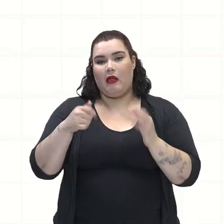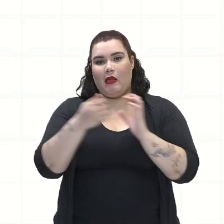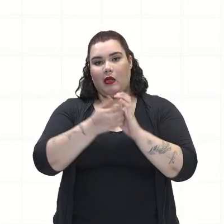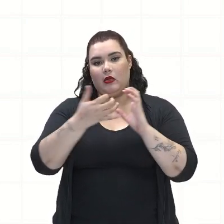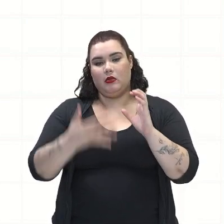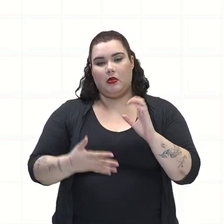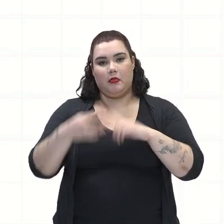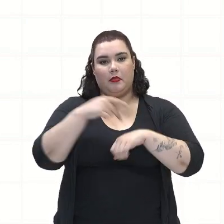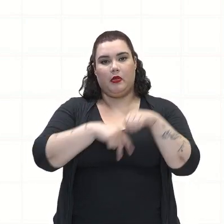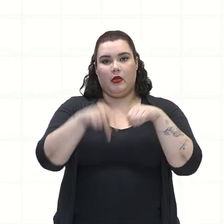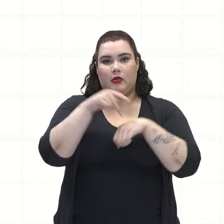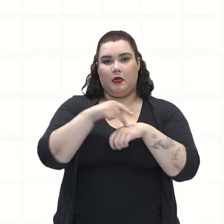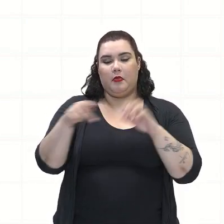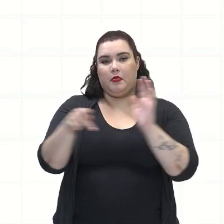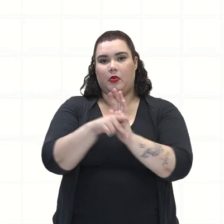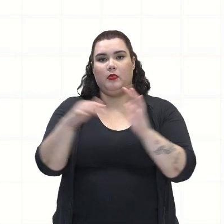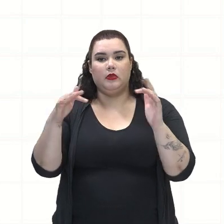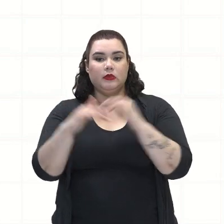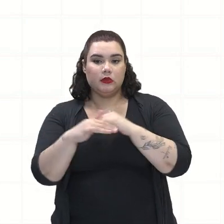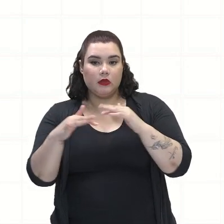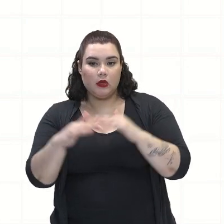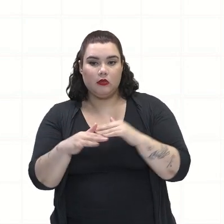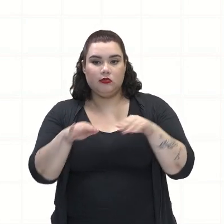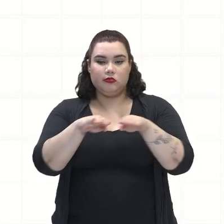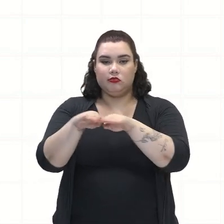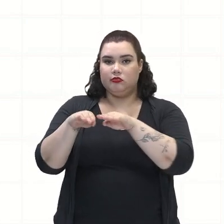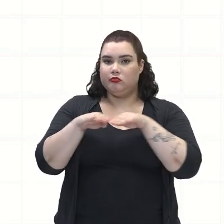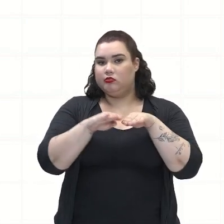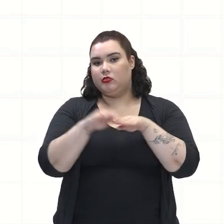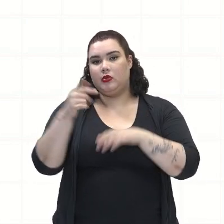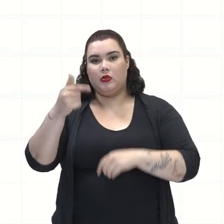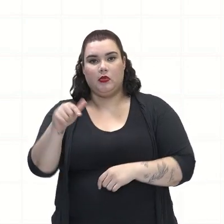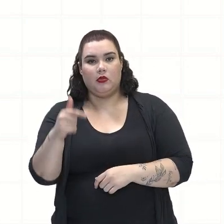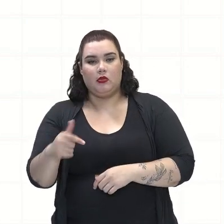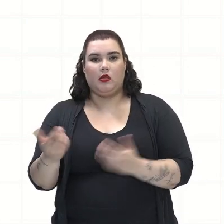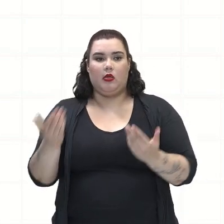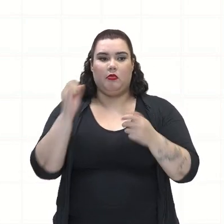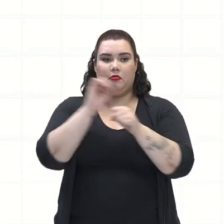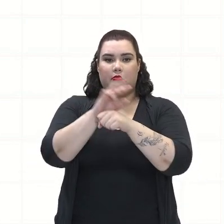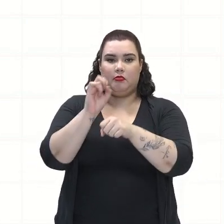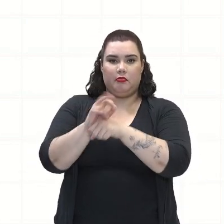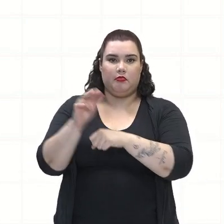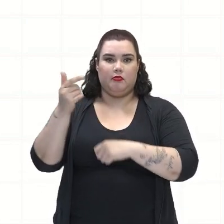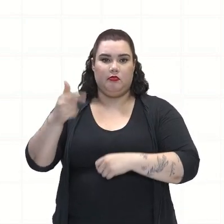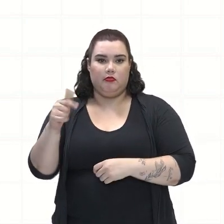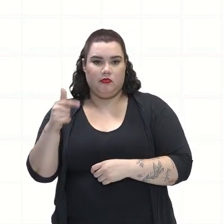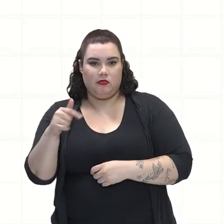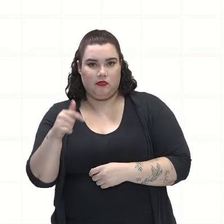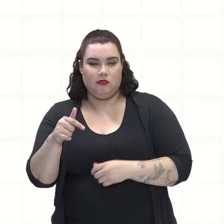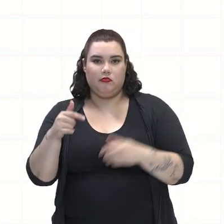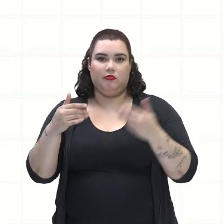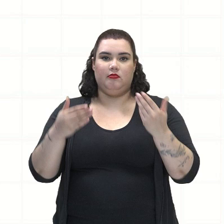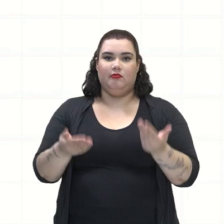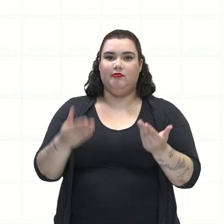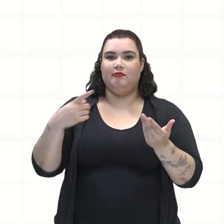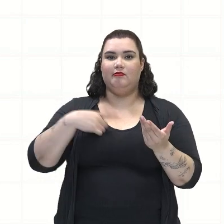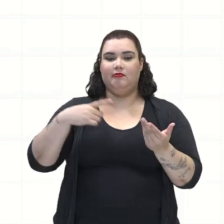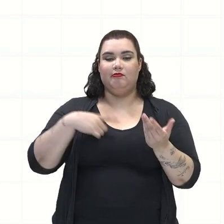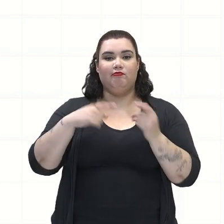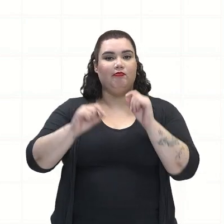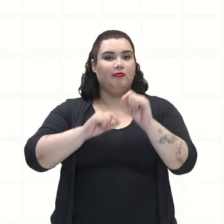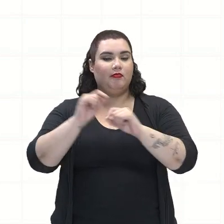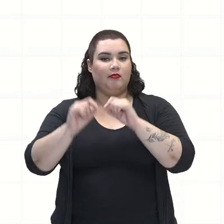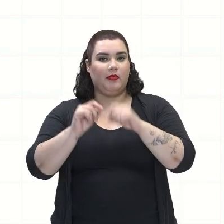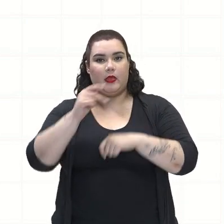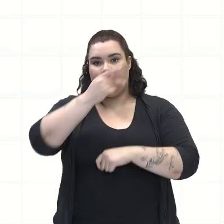de países, de cidades, onde a desigualdade, a falta de emprego, a qualidade de vida está muito ruim.